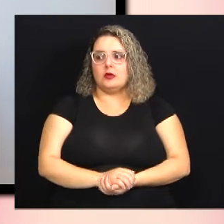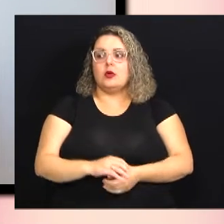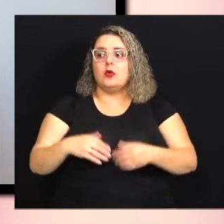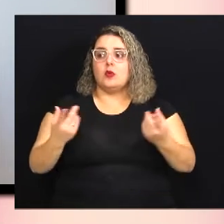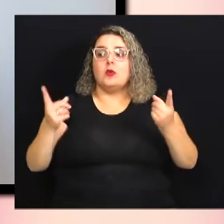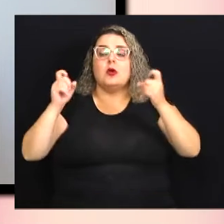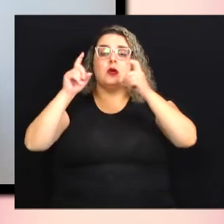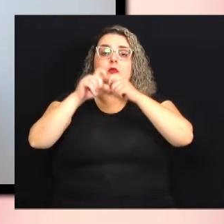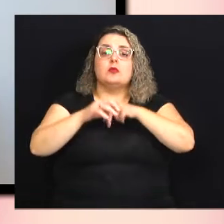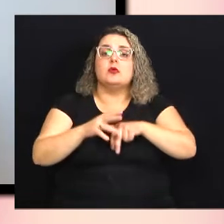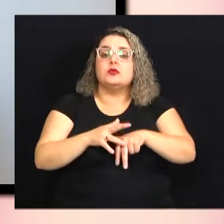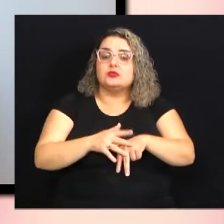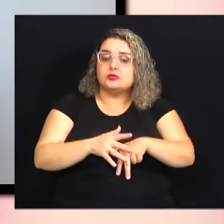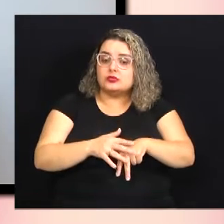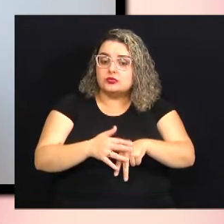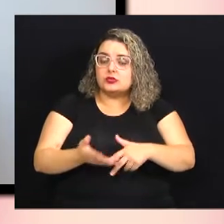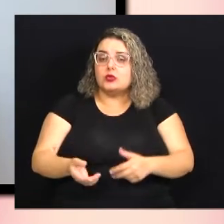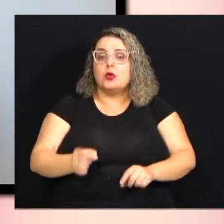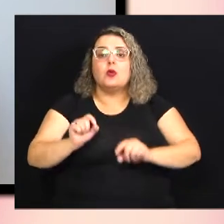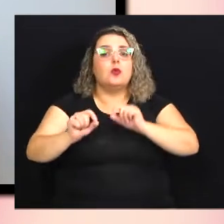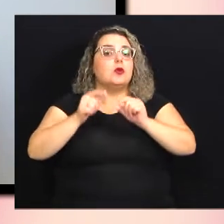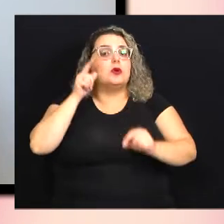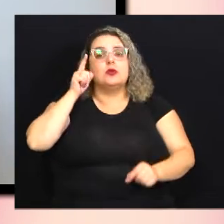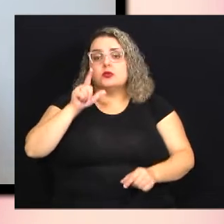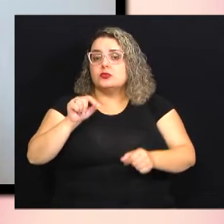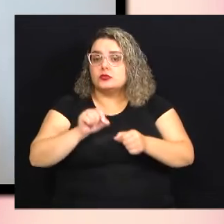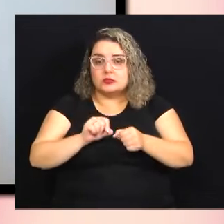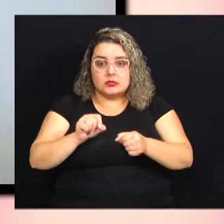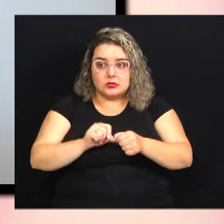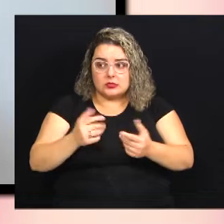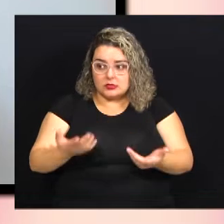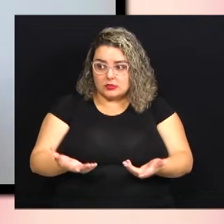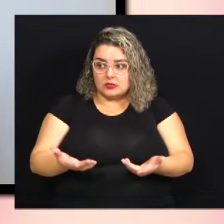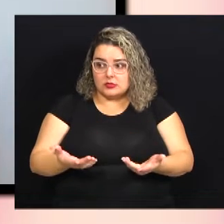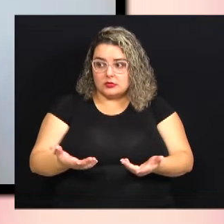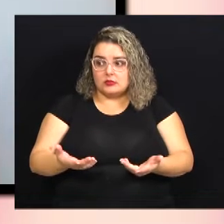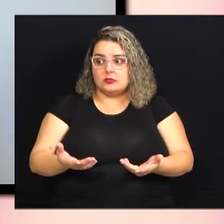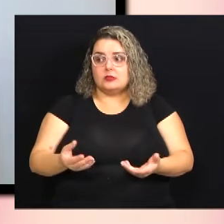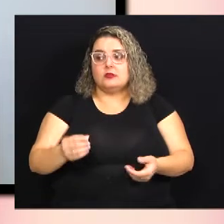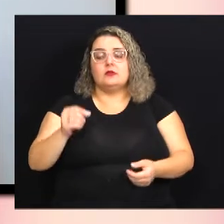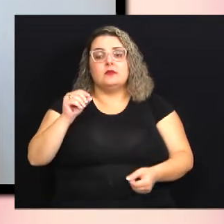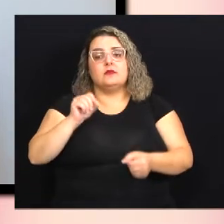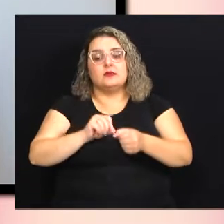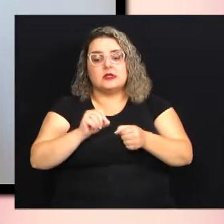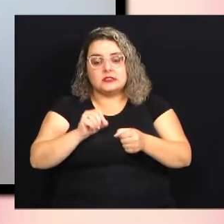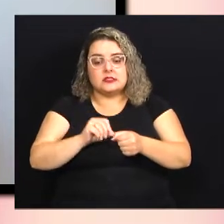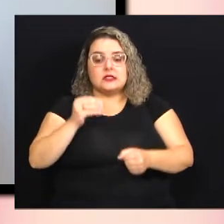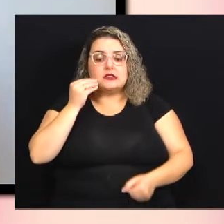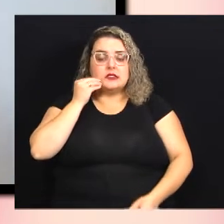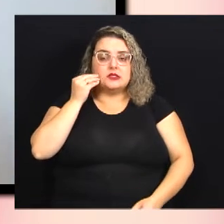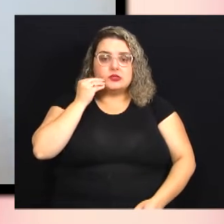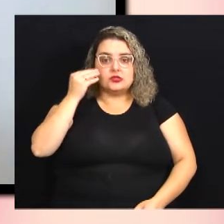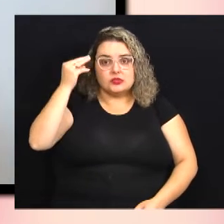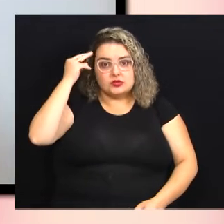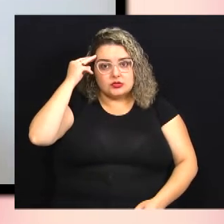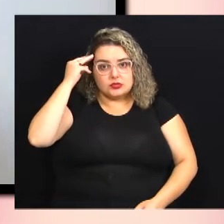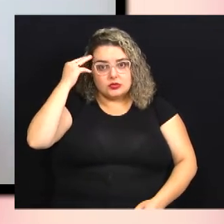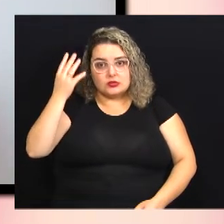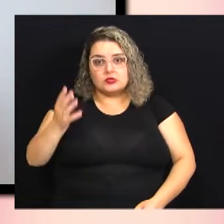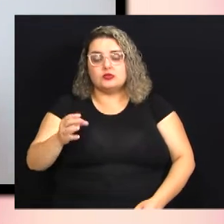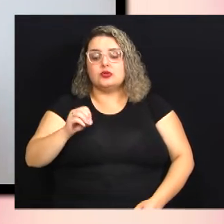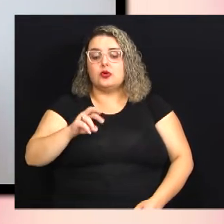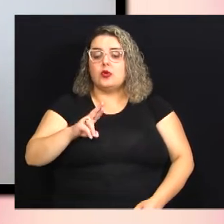do paciente, o que ele não consegue mais fazer. Você fazer testes de memória, né? Testes de